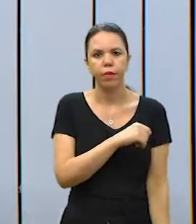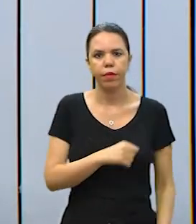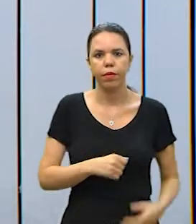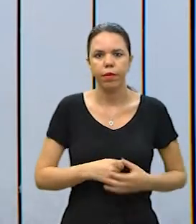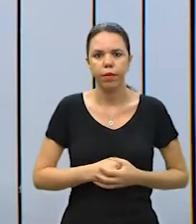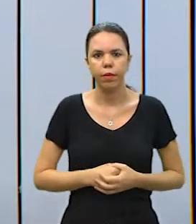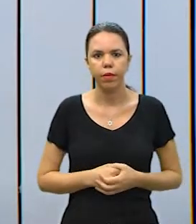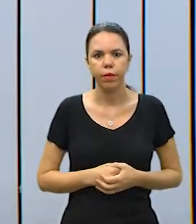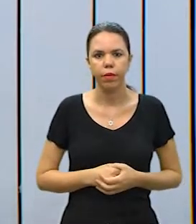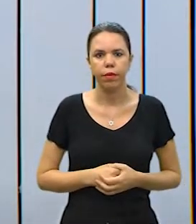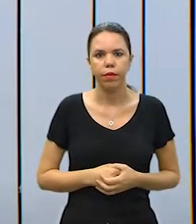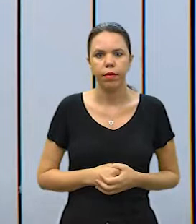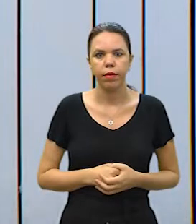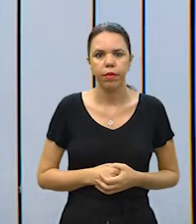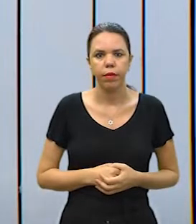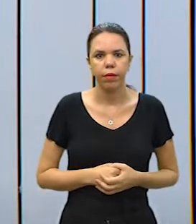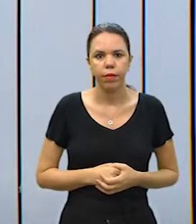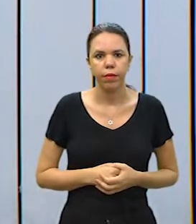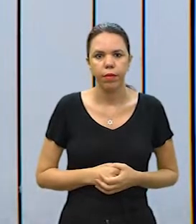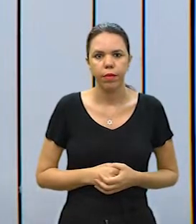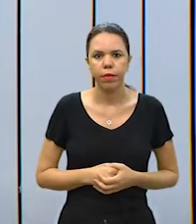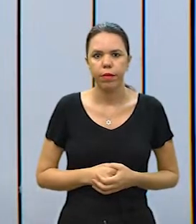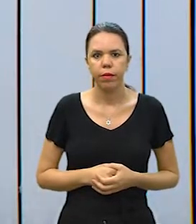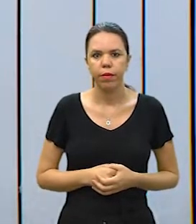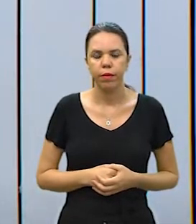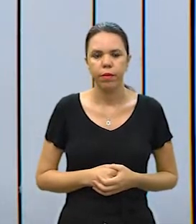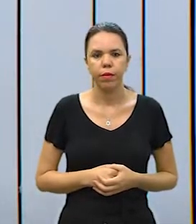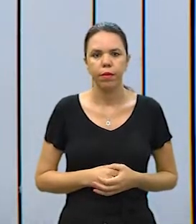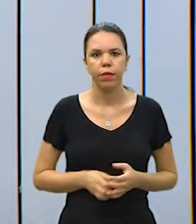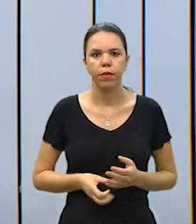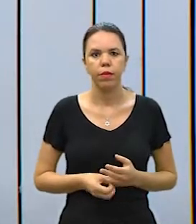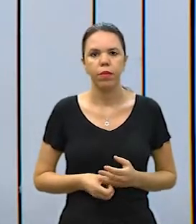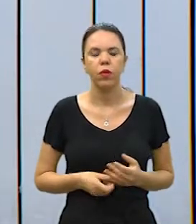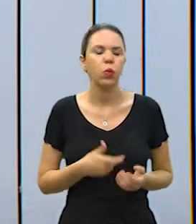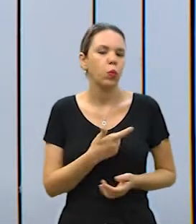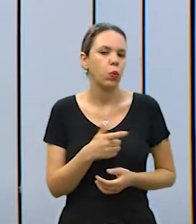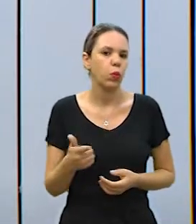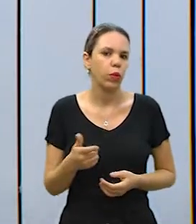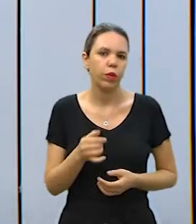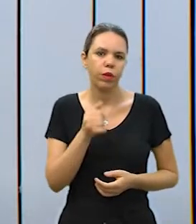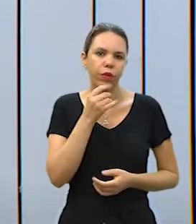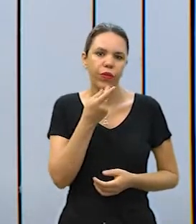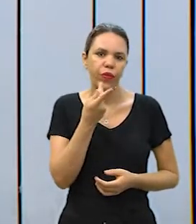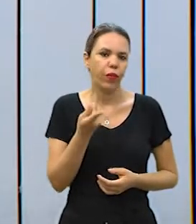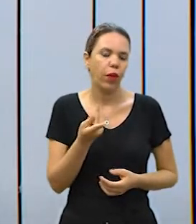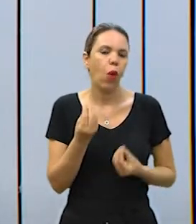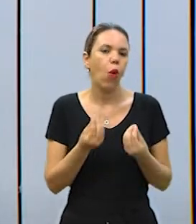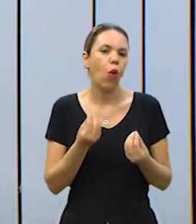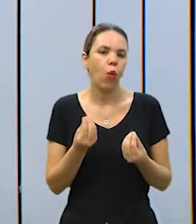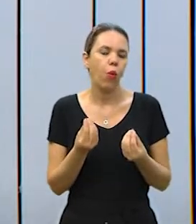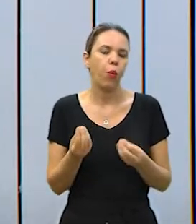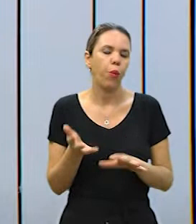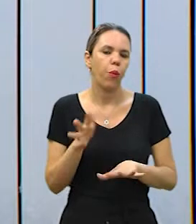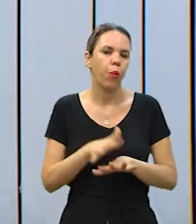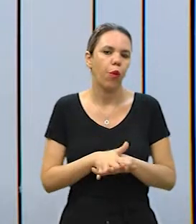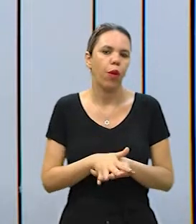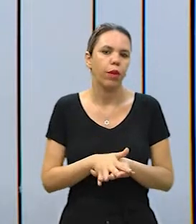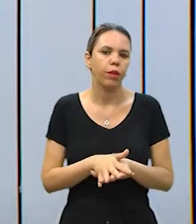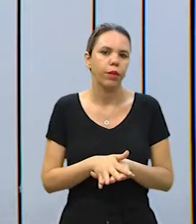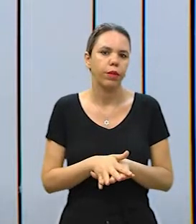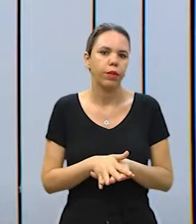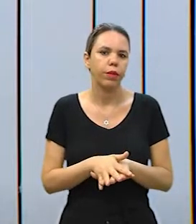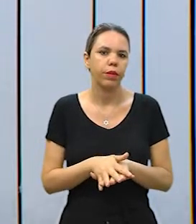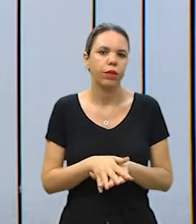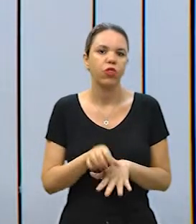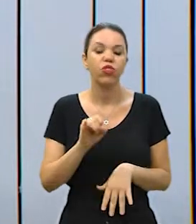alunos. Ok. Né? Não tem como a gente falar de inclusão sem